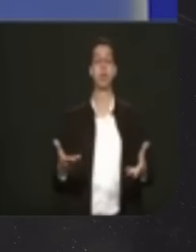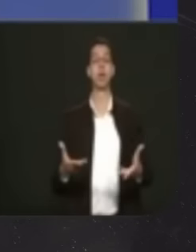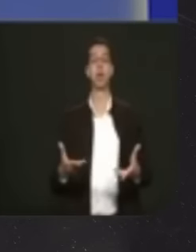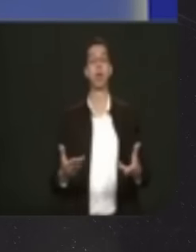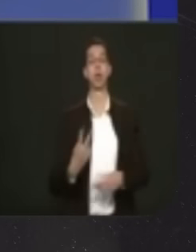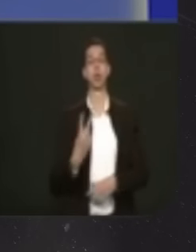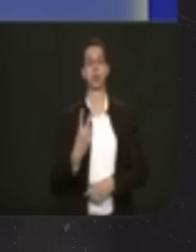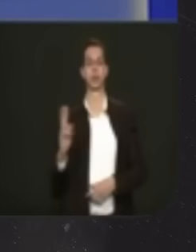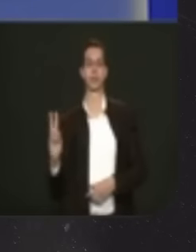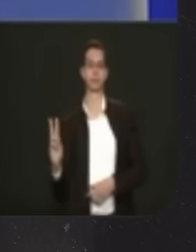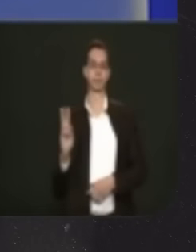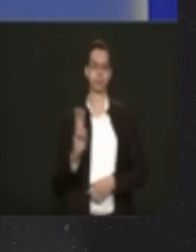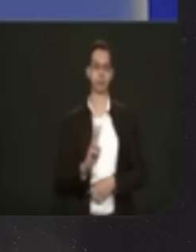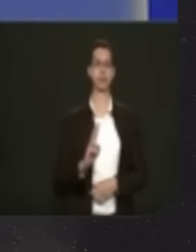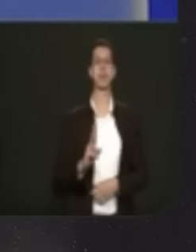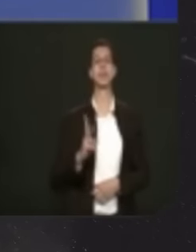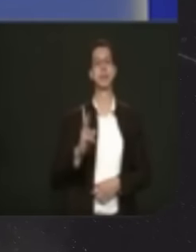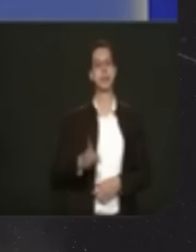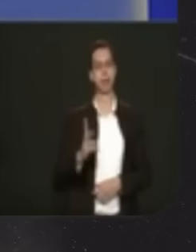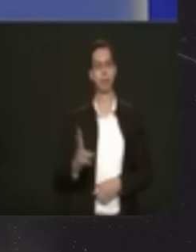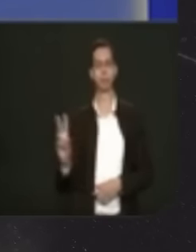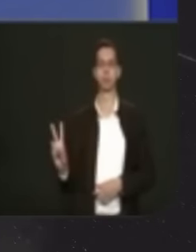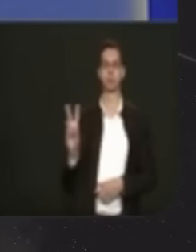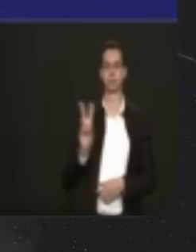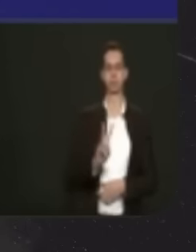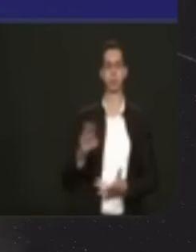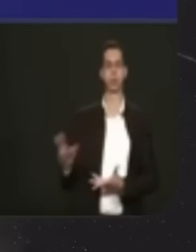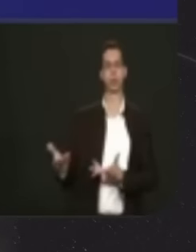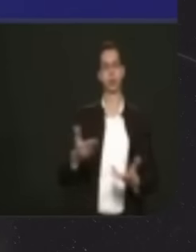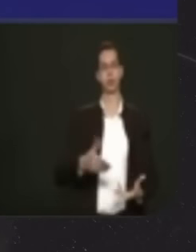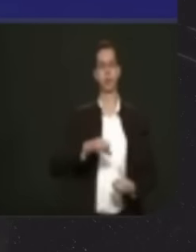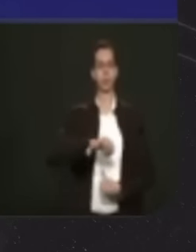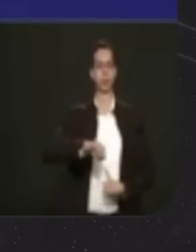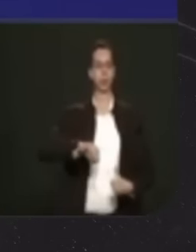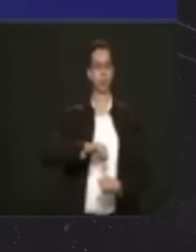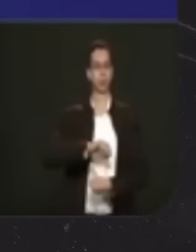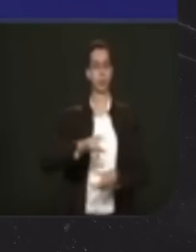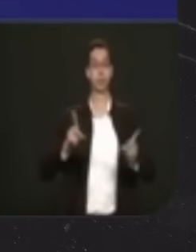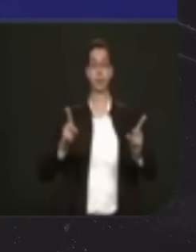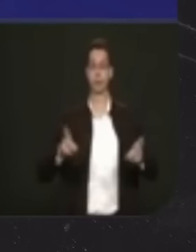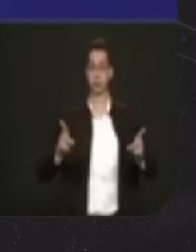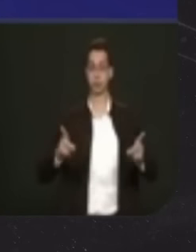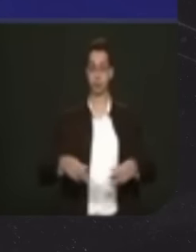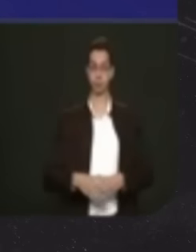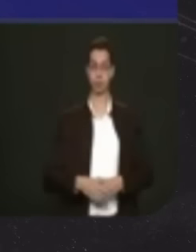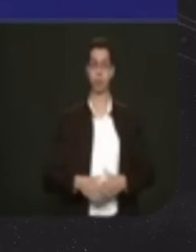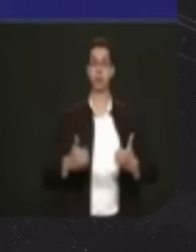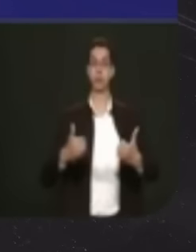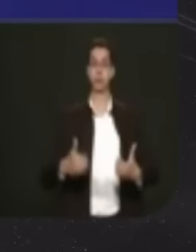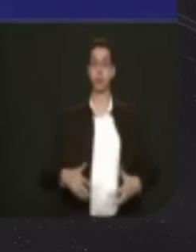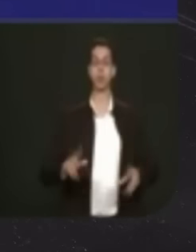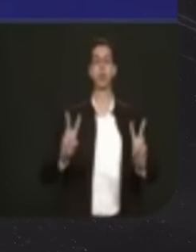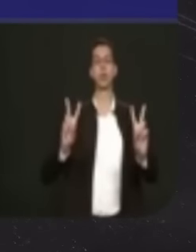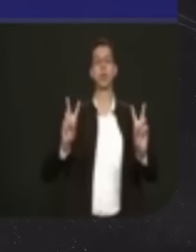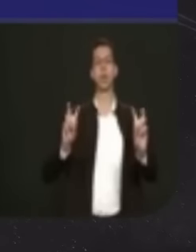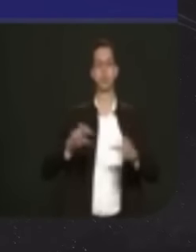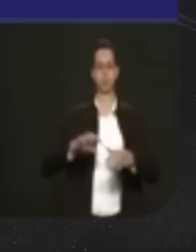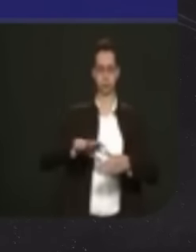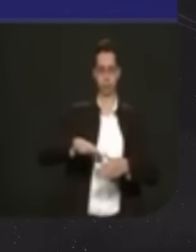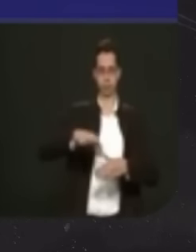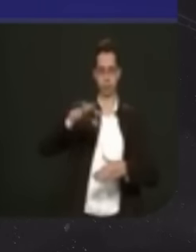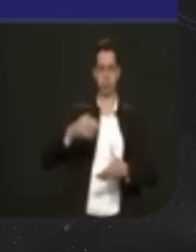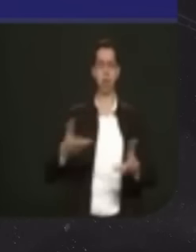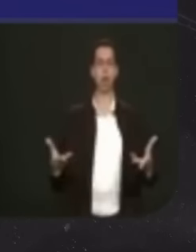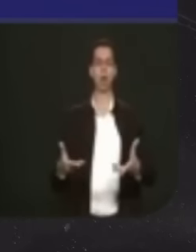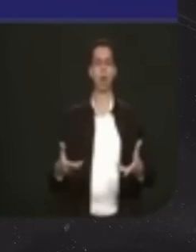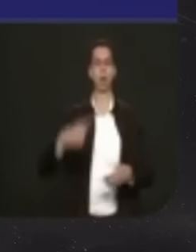dupla vão ser sempre duplas e a gente vai mudando aqui sempre ressaltando da forma que foi feito o sorteio a gente chama agora